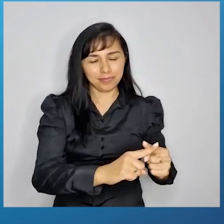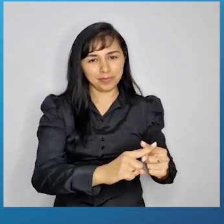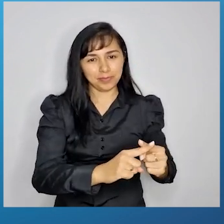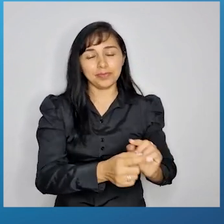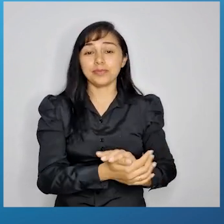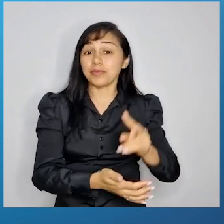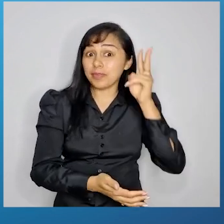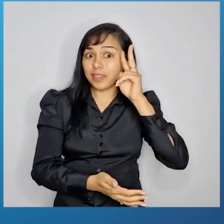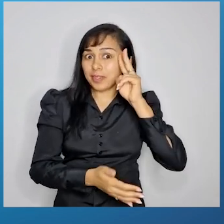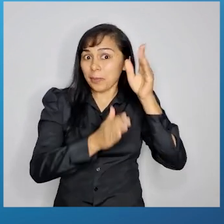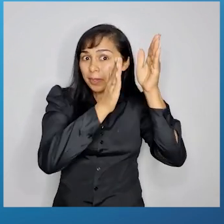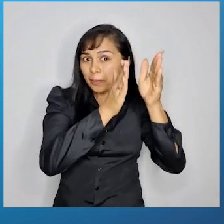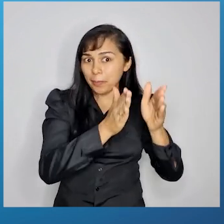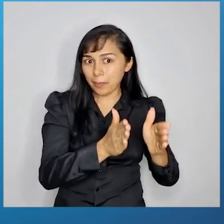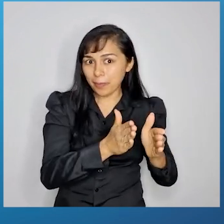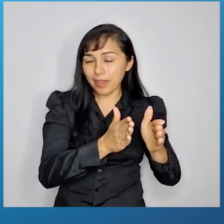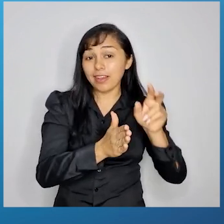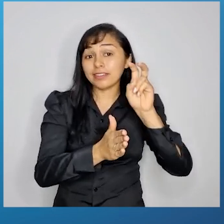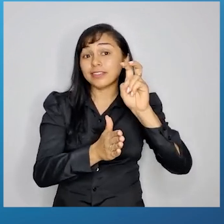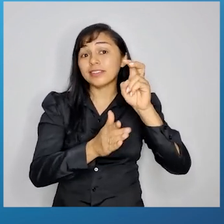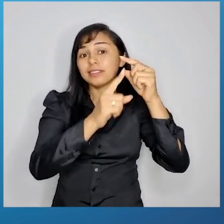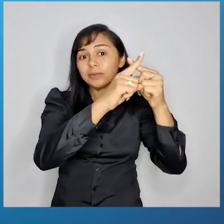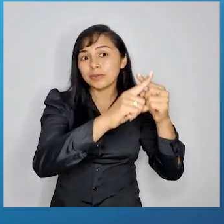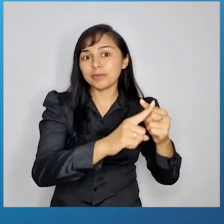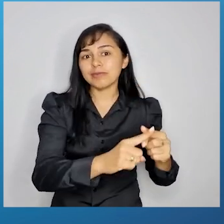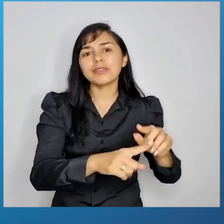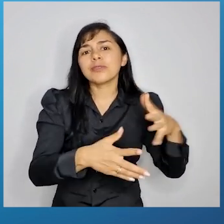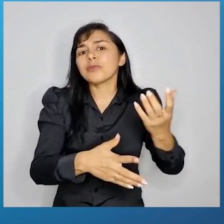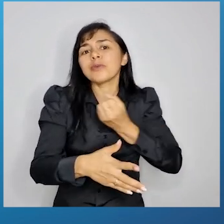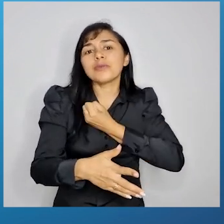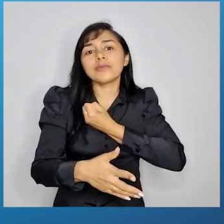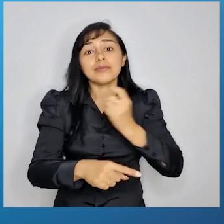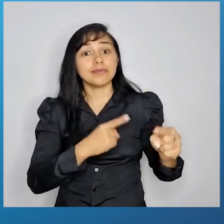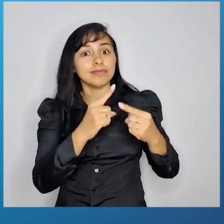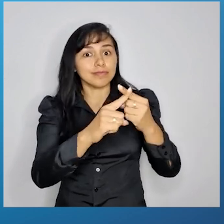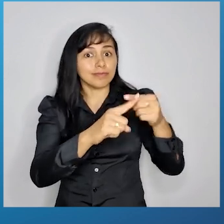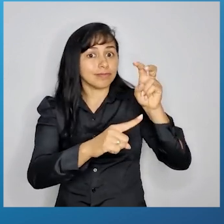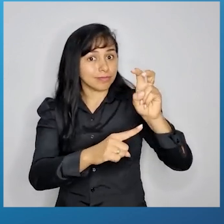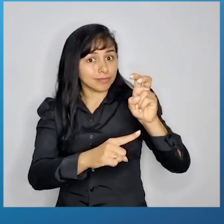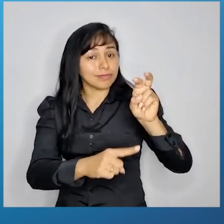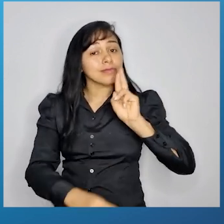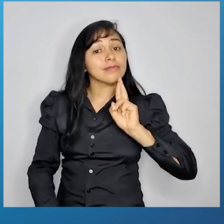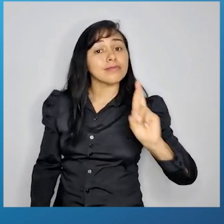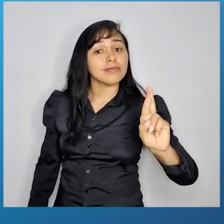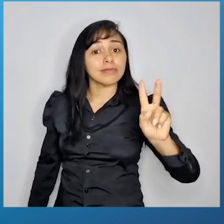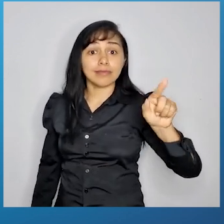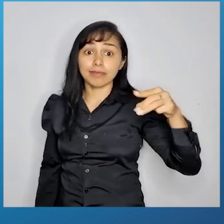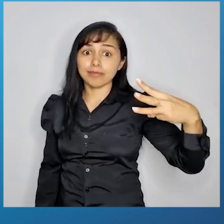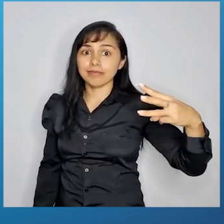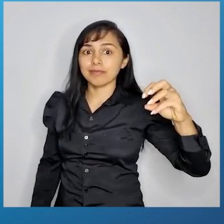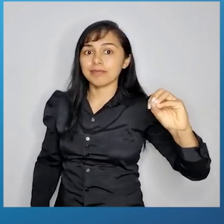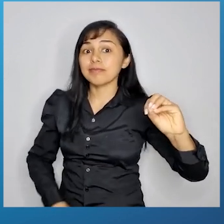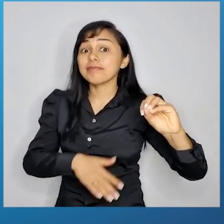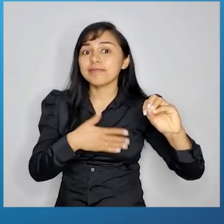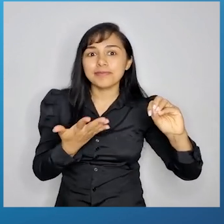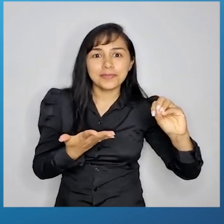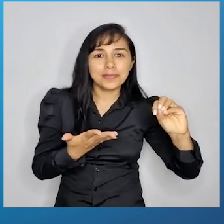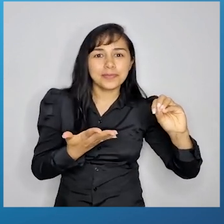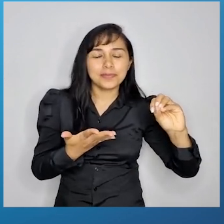na tabuada de 5, qual é o número que eu multiplico por 5, que dá exatamente